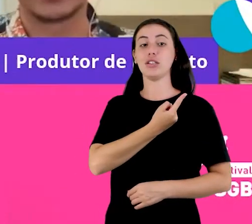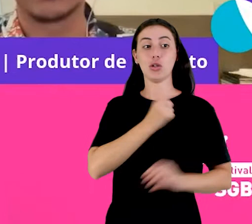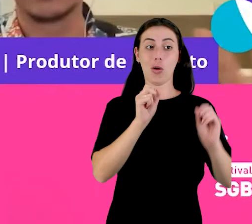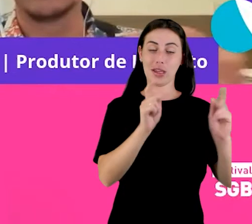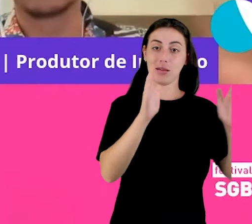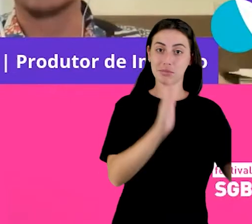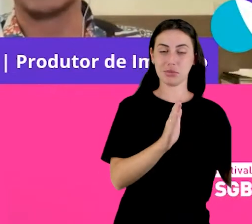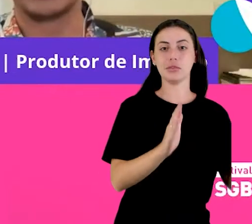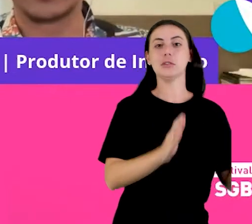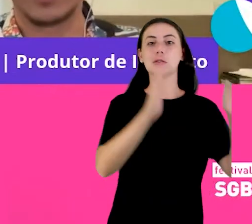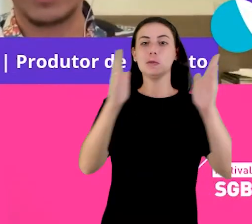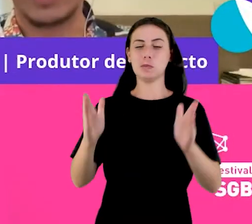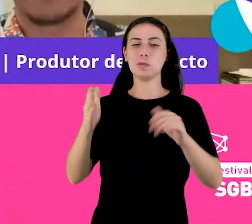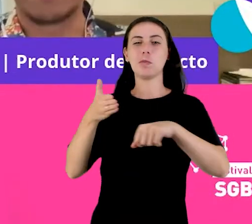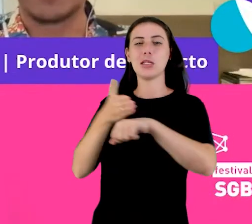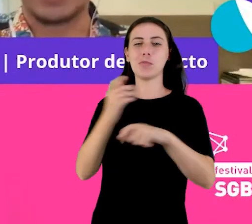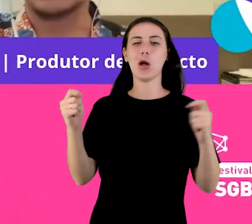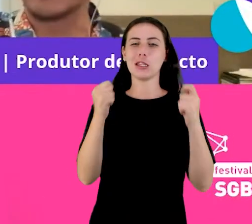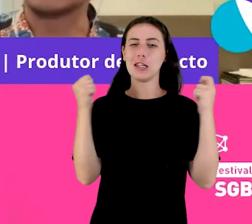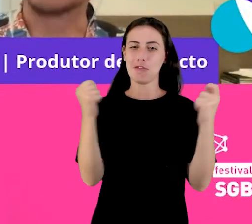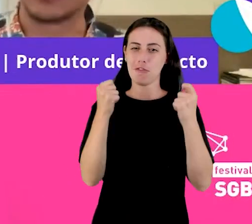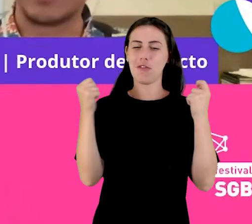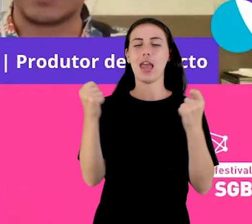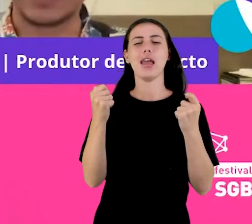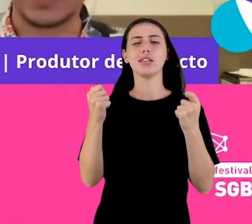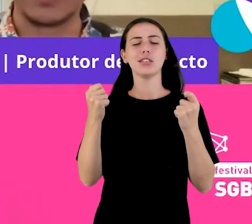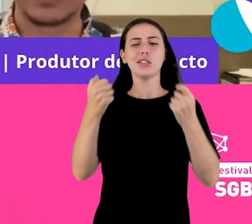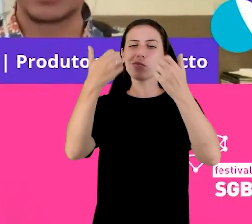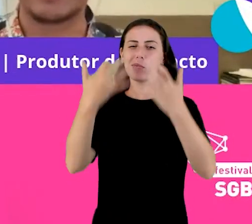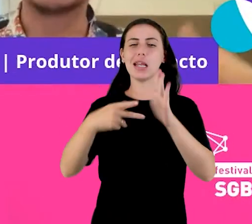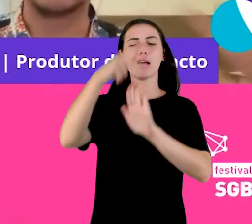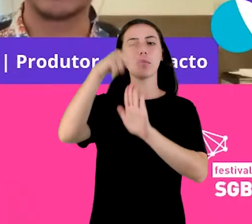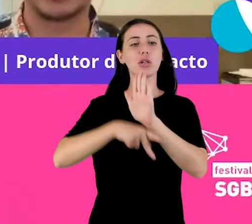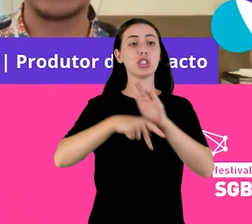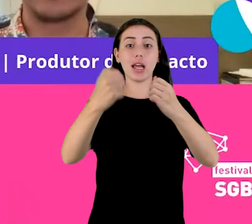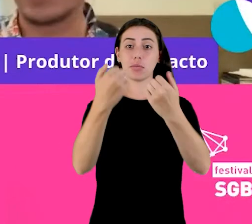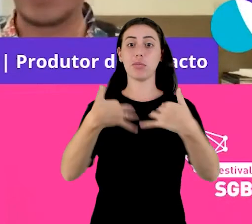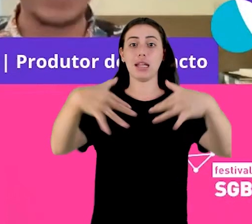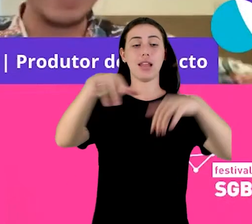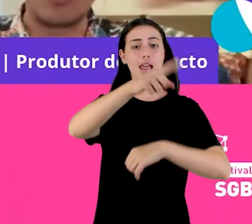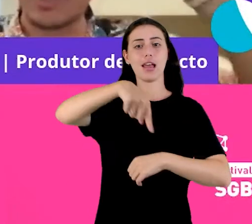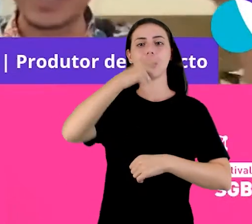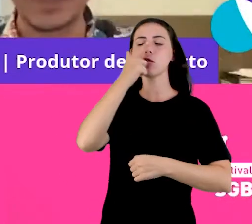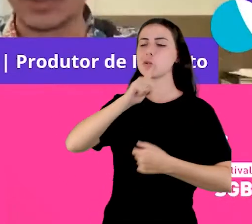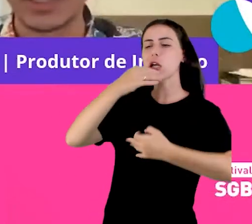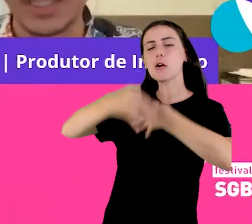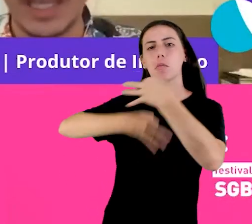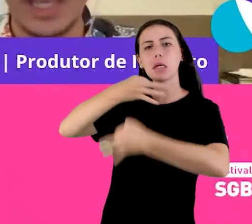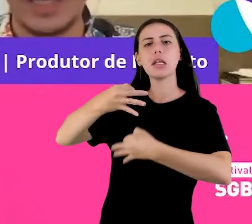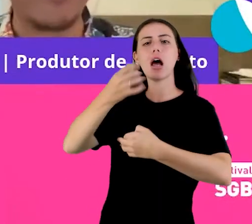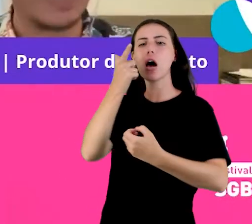na distribuição, como a gente iria. Aí a gente participou do Good Pitch Brasil, onde a gente apresenta o projeto e uma plateia enorme de